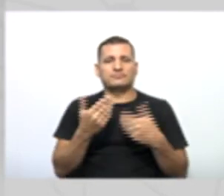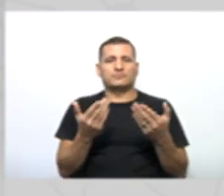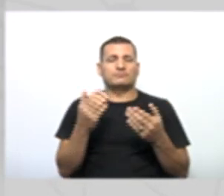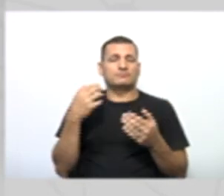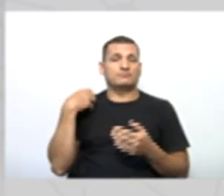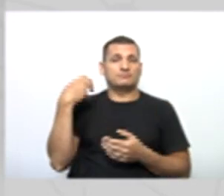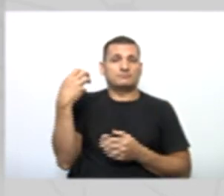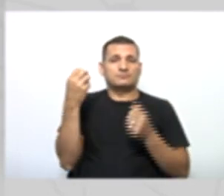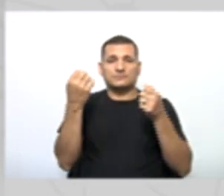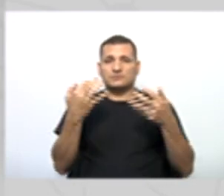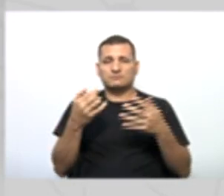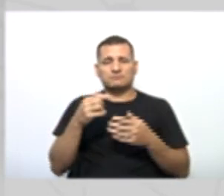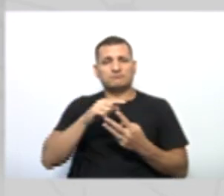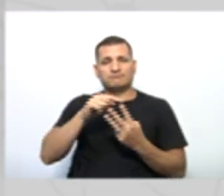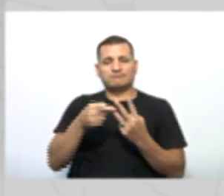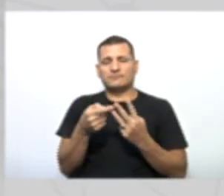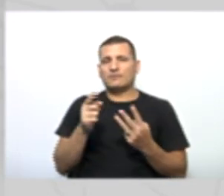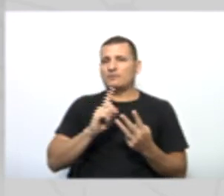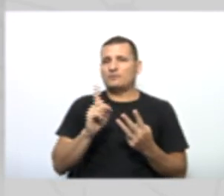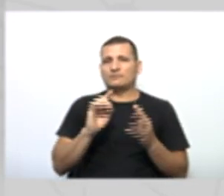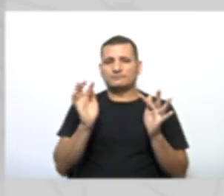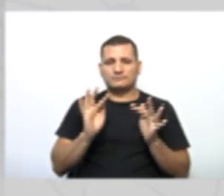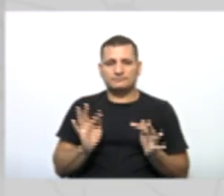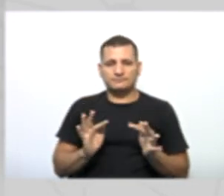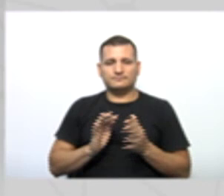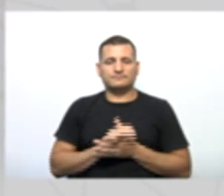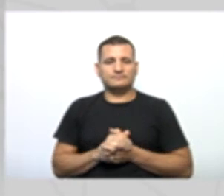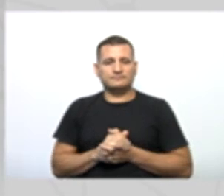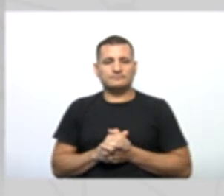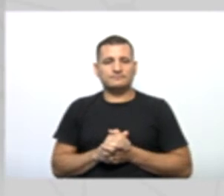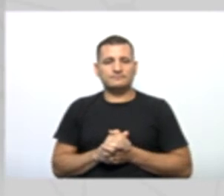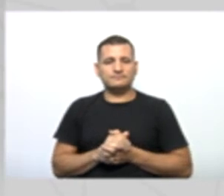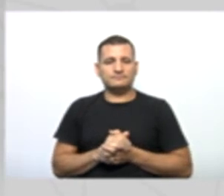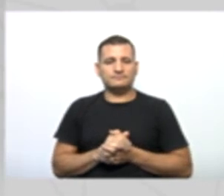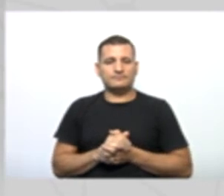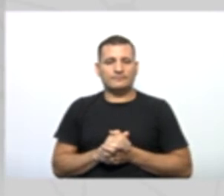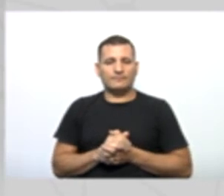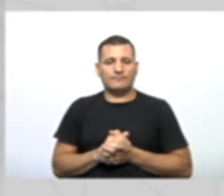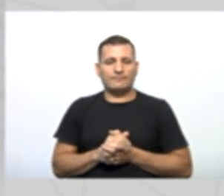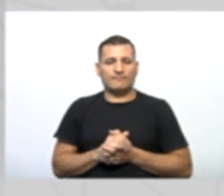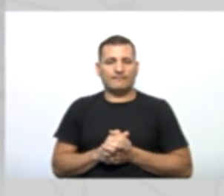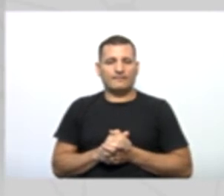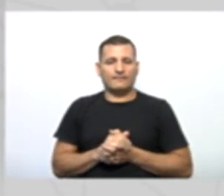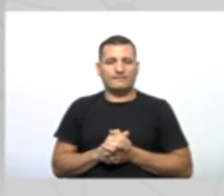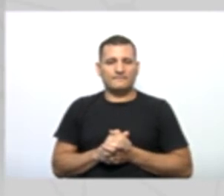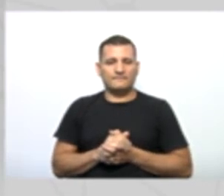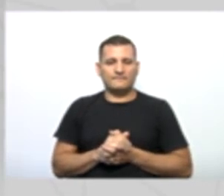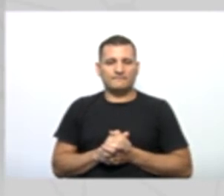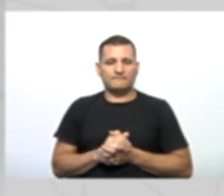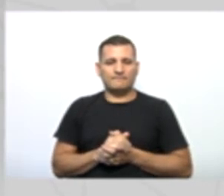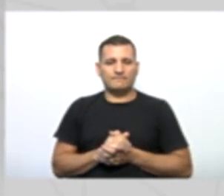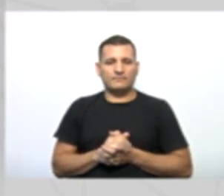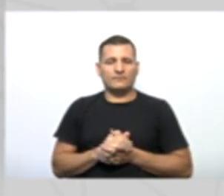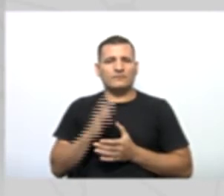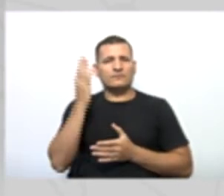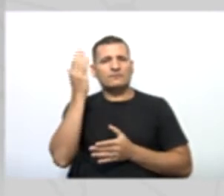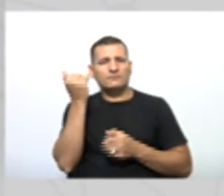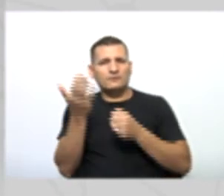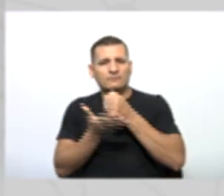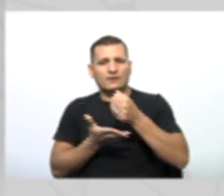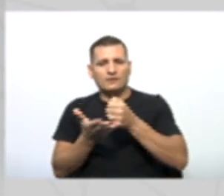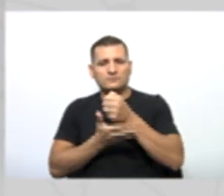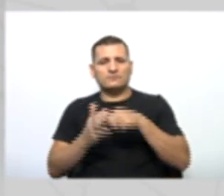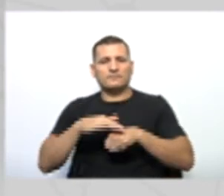Aristóteles, não são formas de felicidade. Próxima. O saber fundamental e mais necessário é